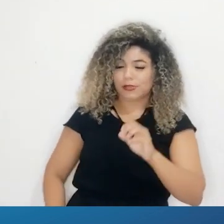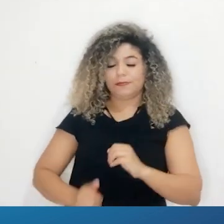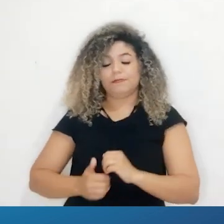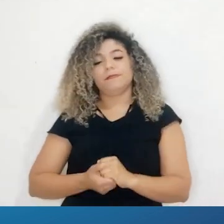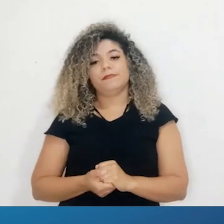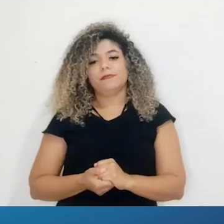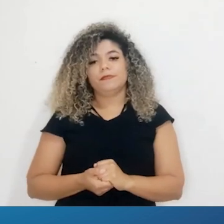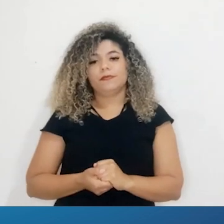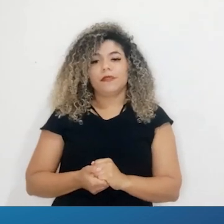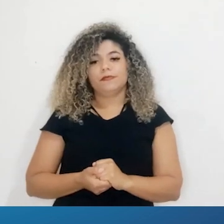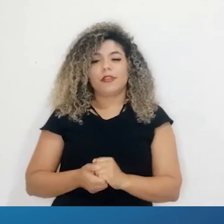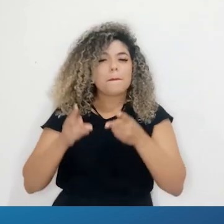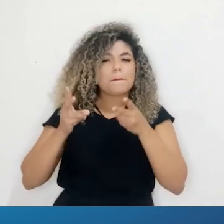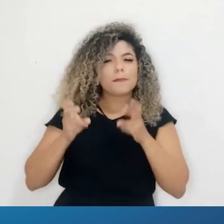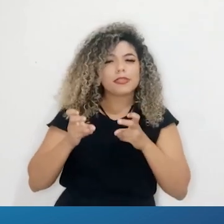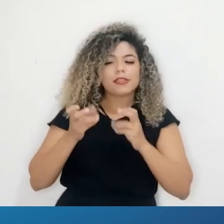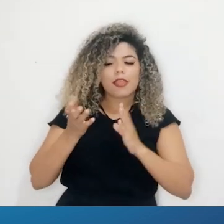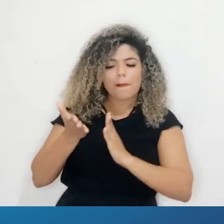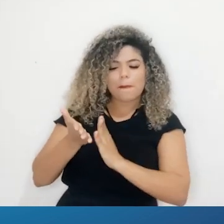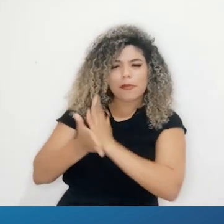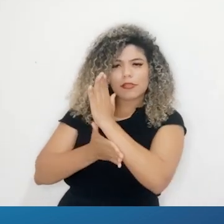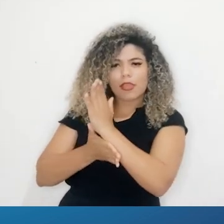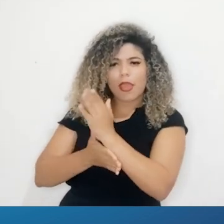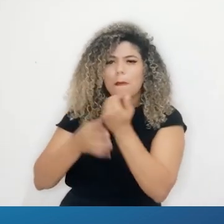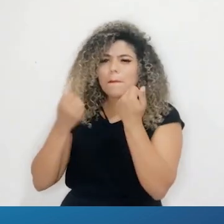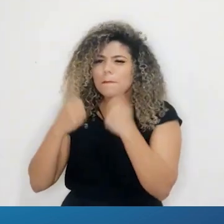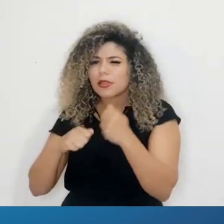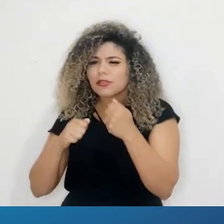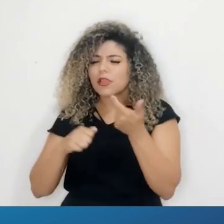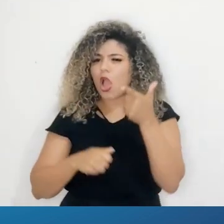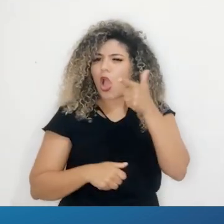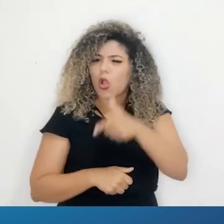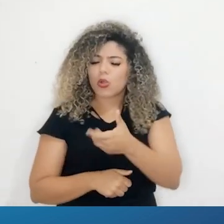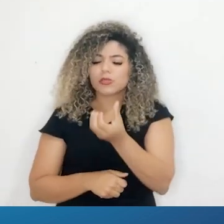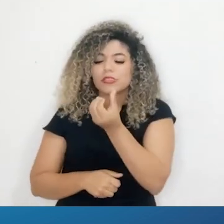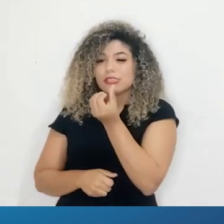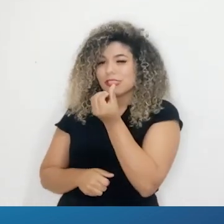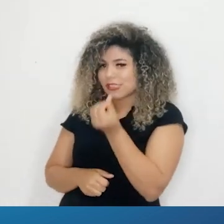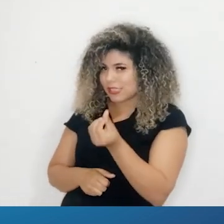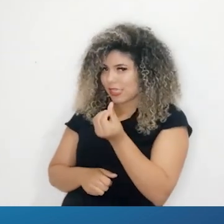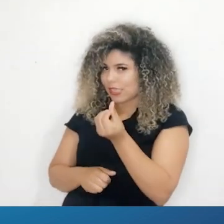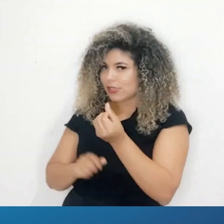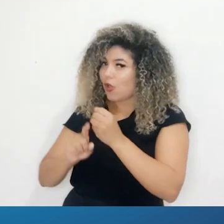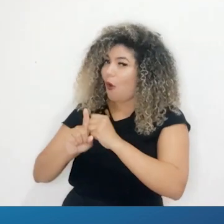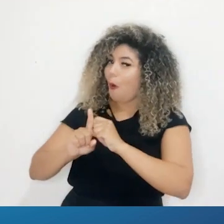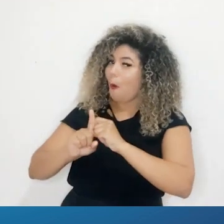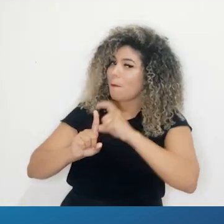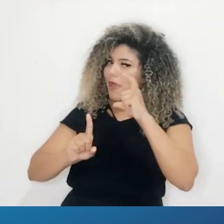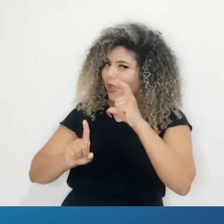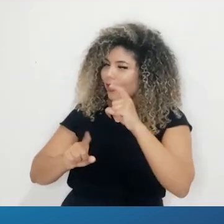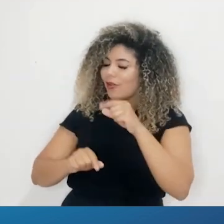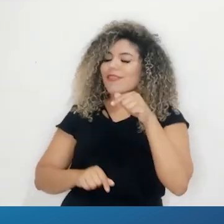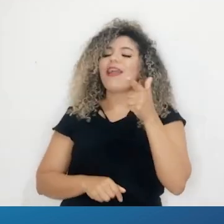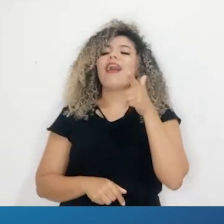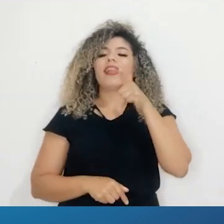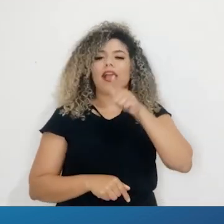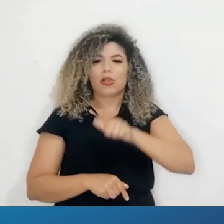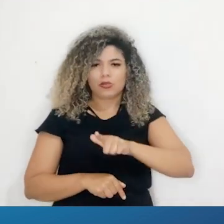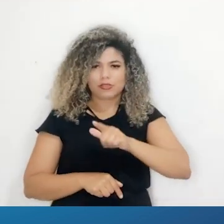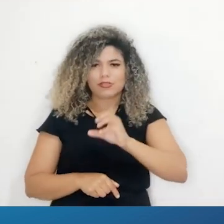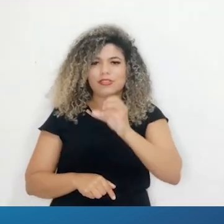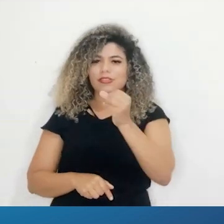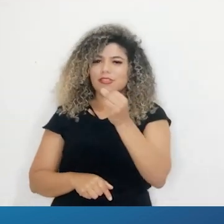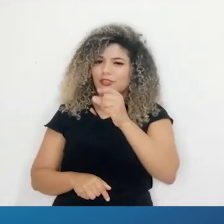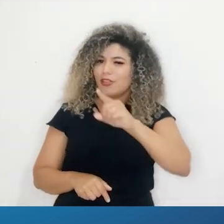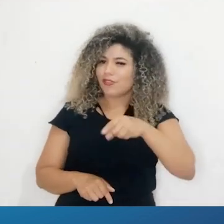6,25 percebam que para ser aprovado é necessário que a média seja igual ou maior que 6 e Ana conseguiu uma média